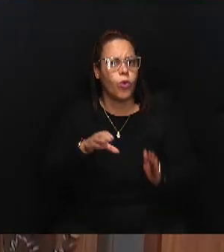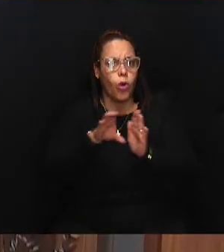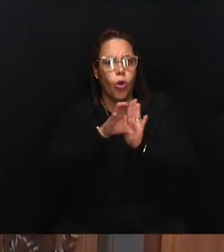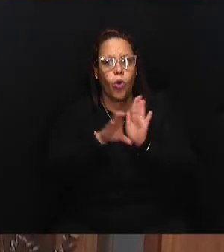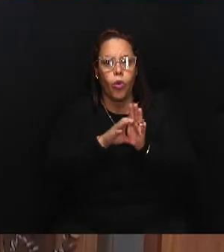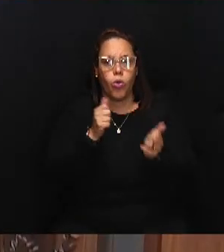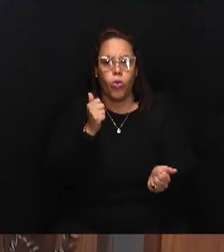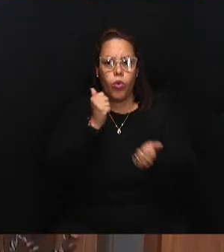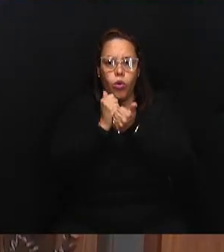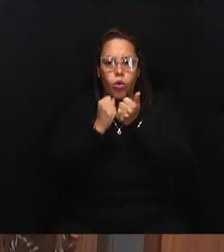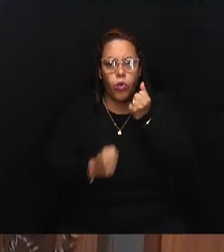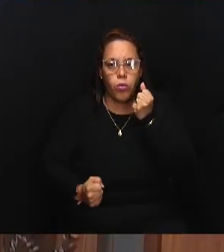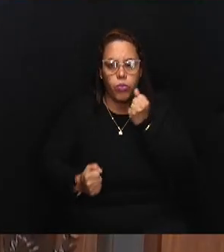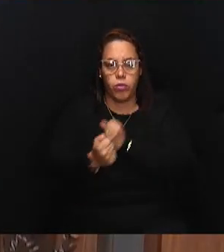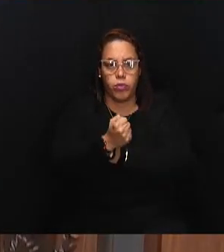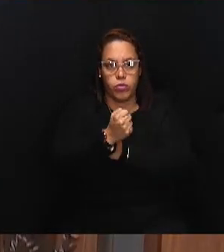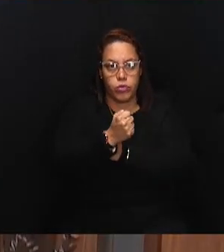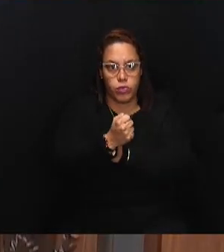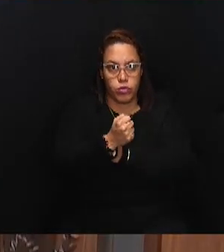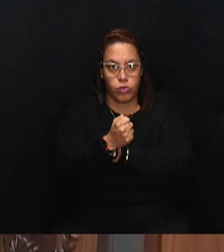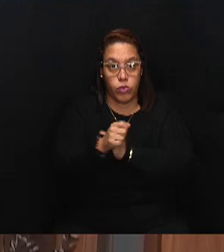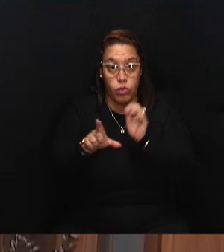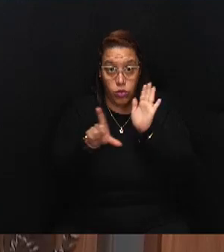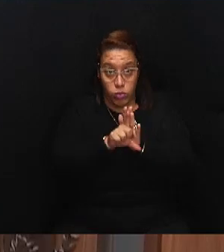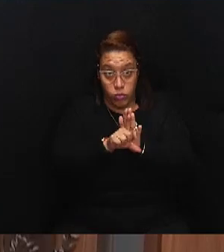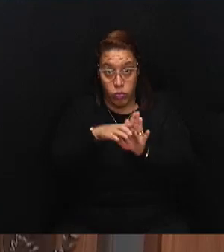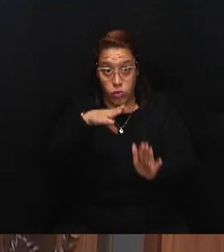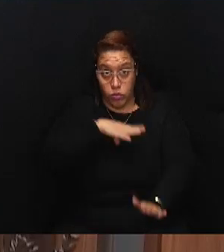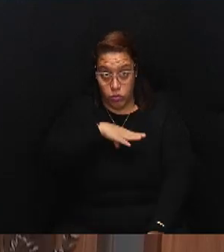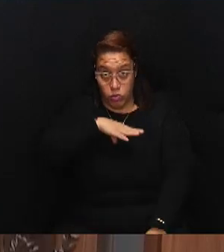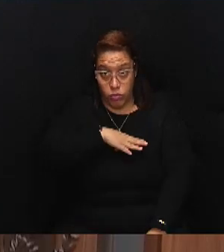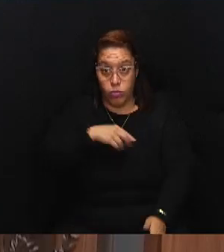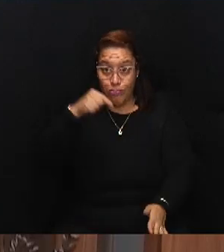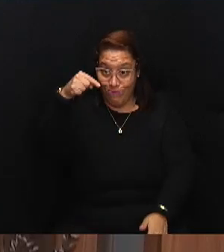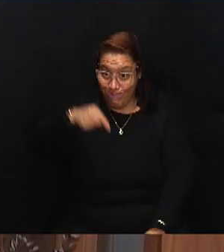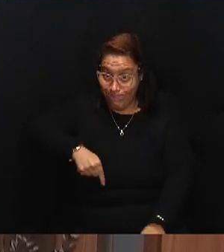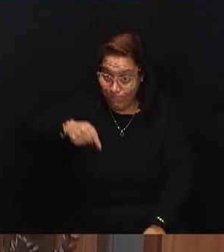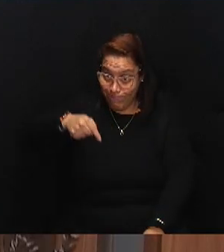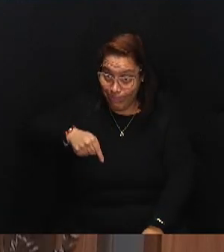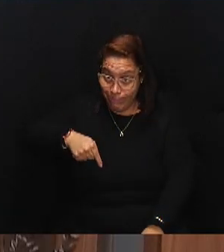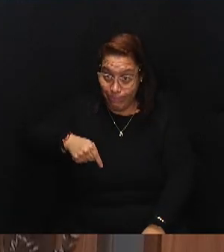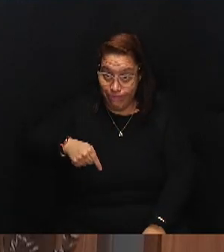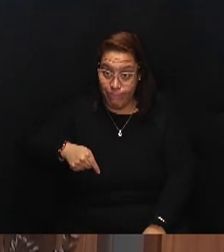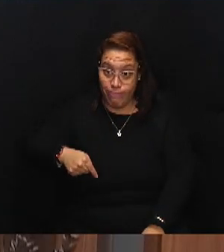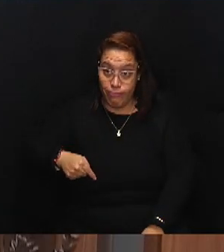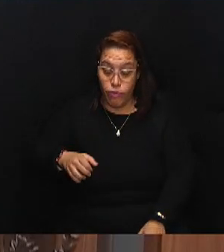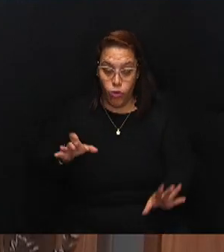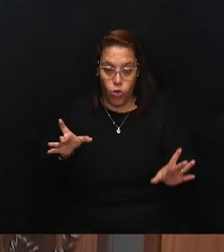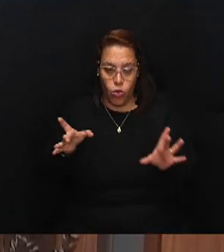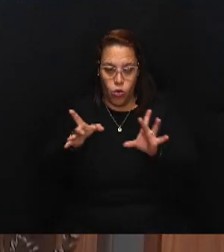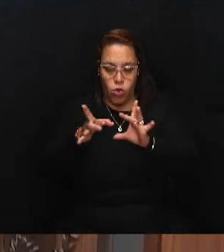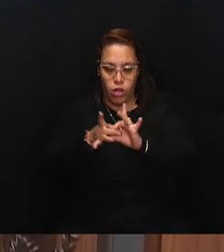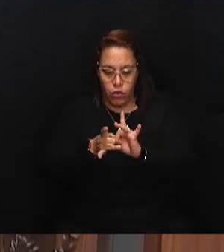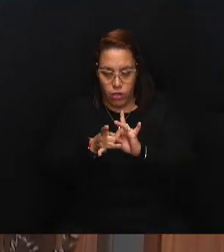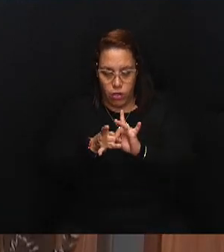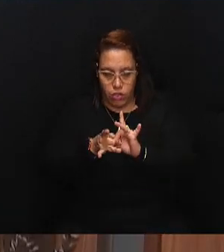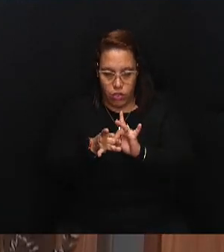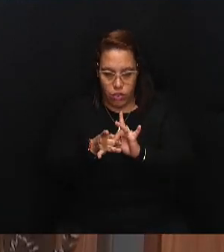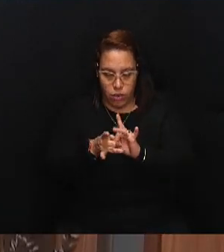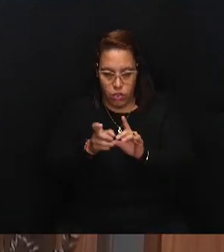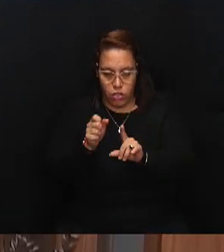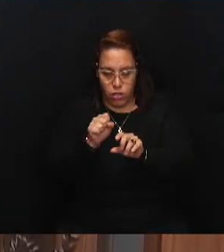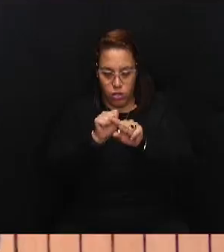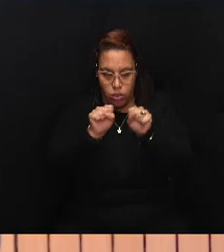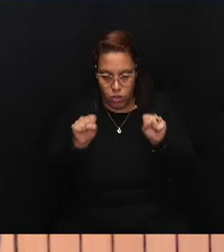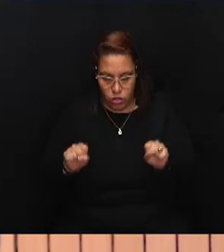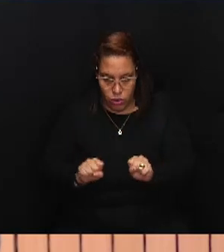Apoio e Proteção ao Idoso, que é um projeto de lei municipal que nós estamos tentando estabelecer aqui, onde nós vamos unificar os órgãos, unificar o sistema de